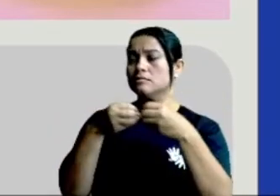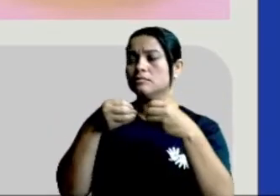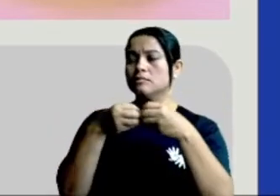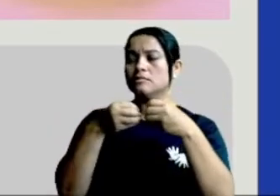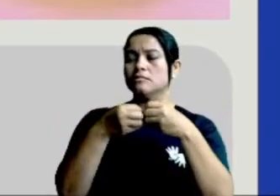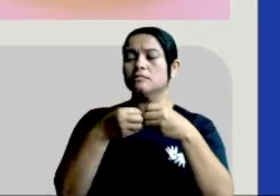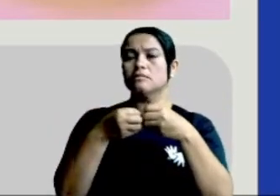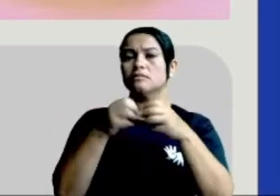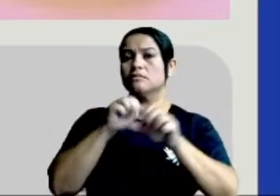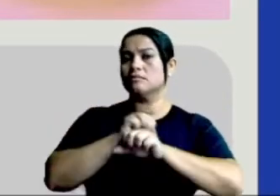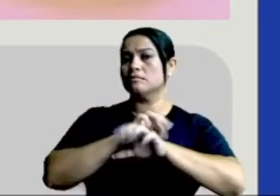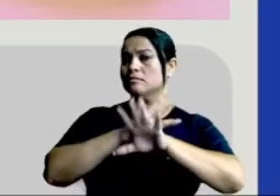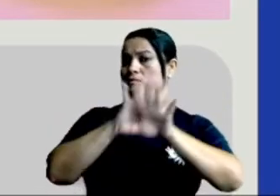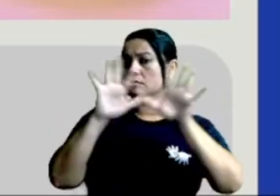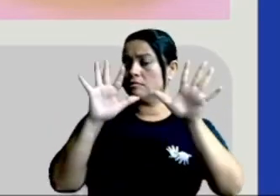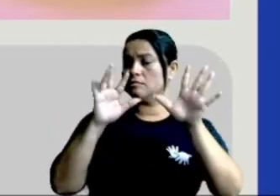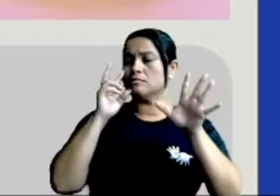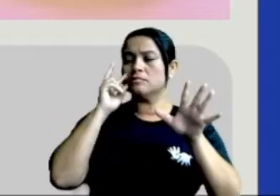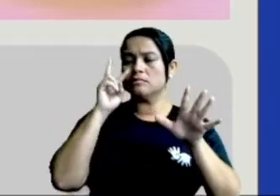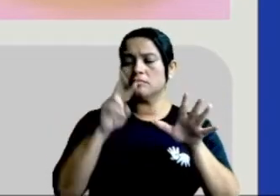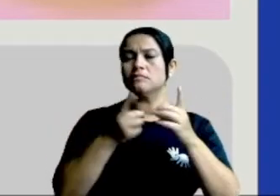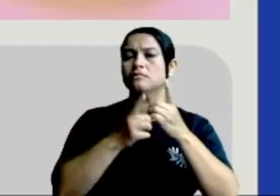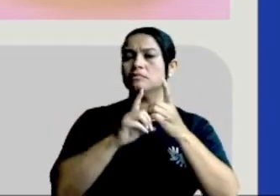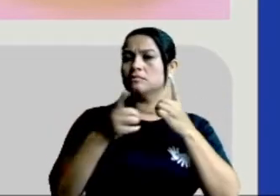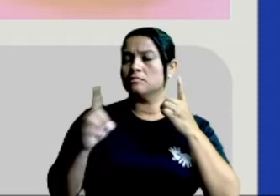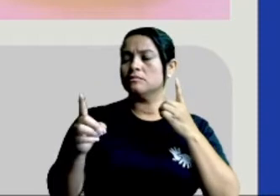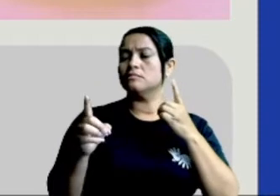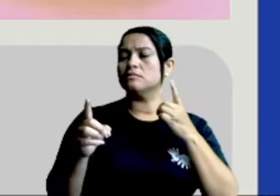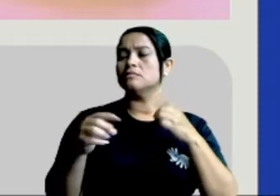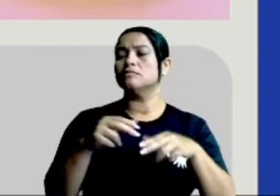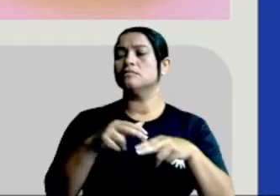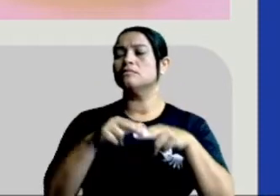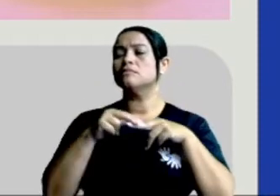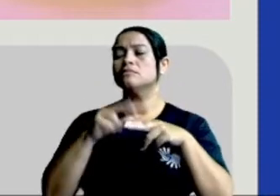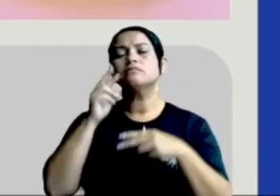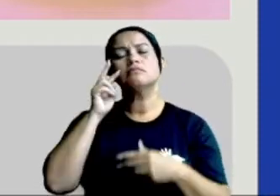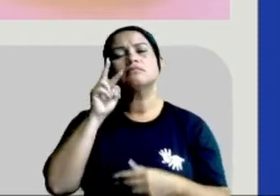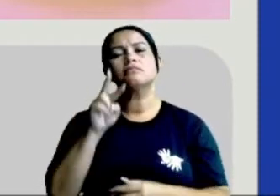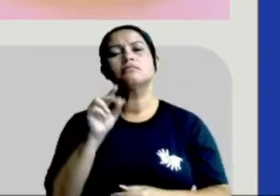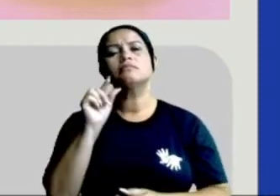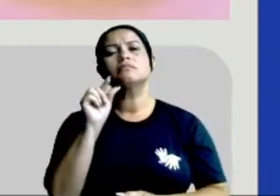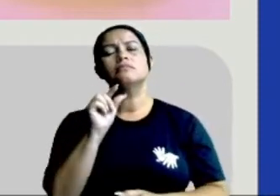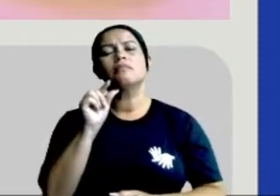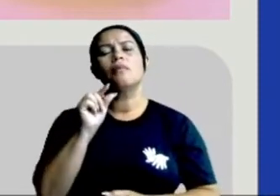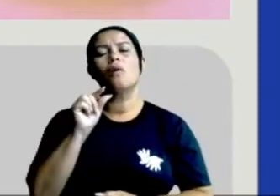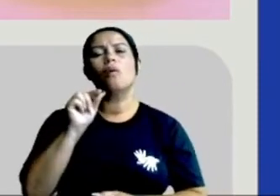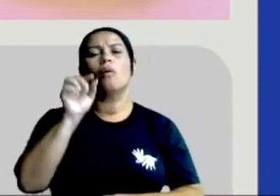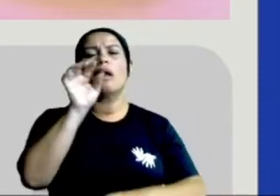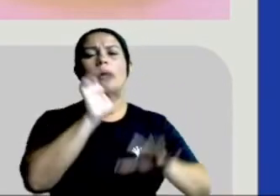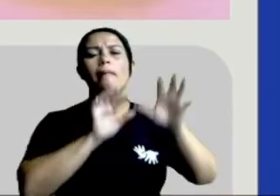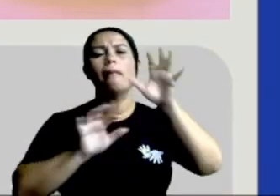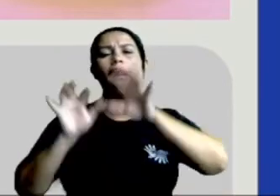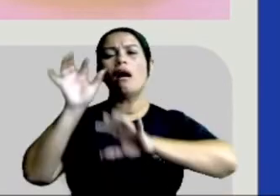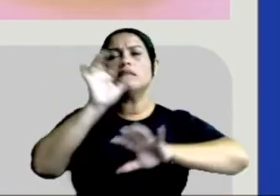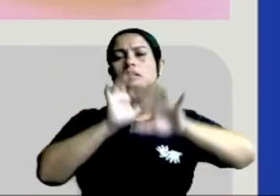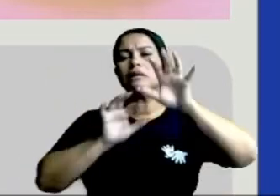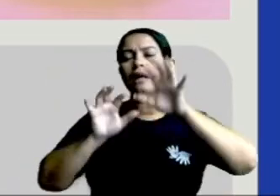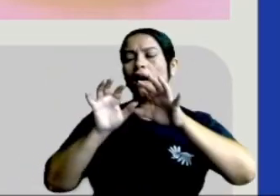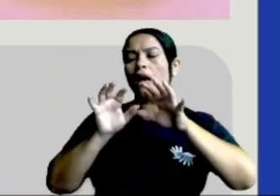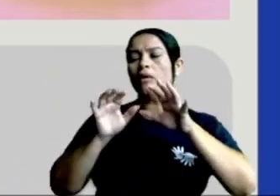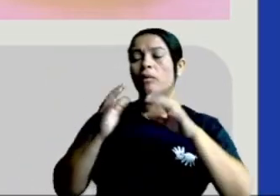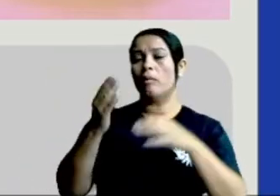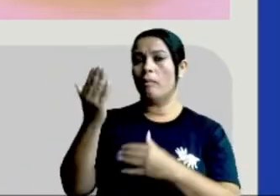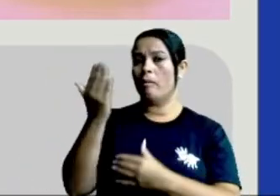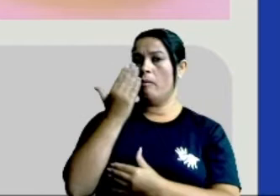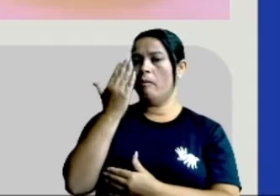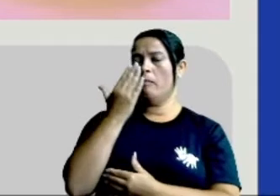com nitidez, mas vai enxergar bem de longe. Então ela vai ver um pouco embaçado próximo a ela. Então